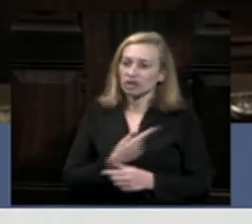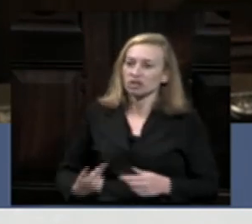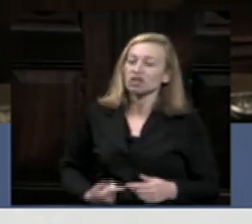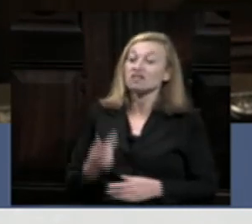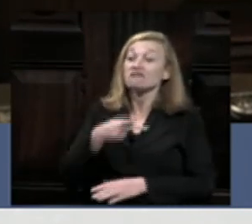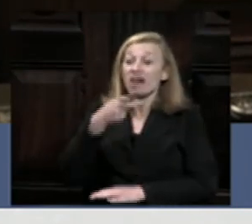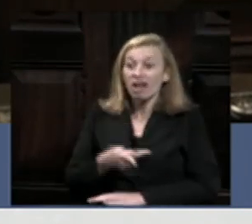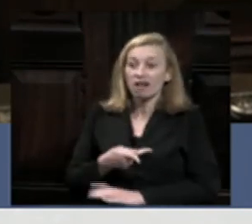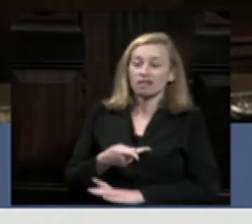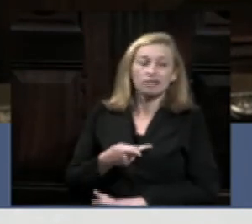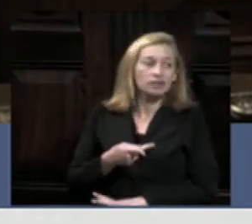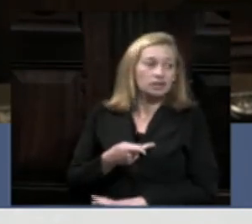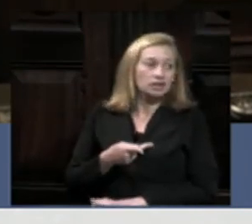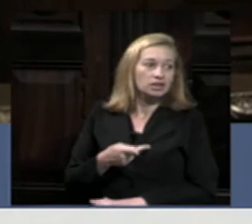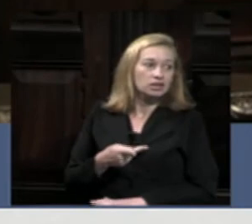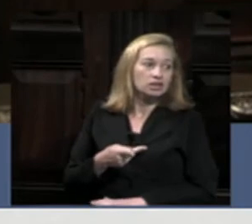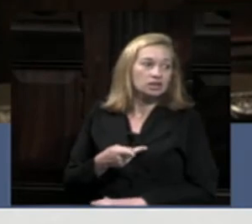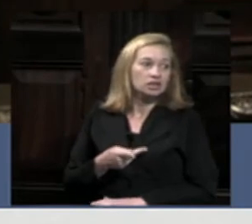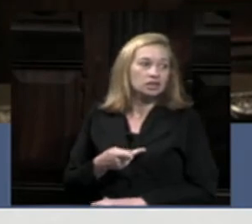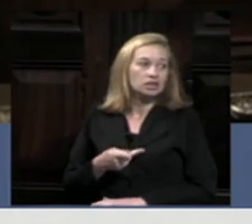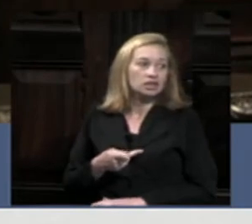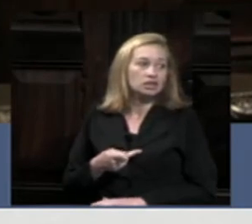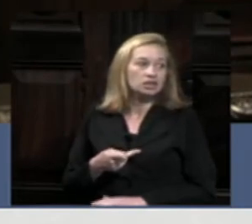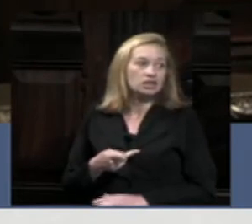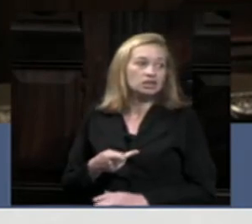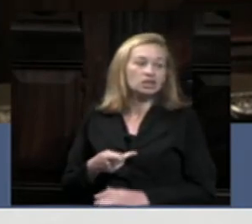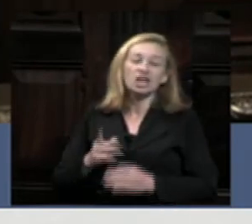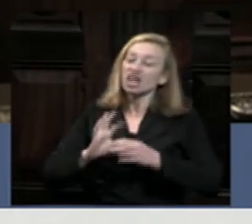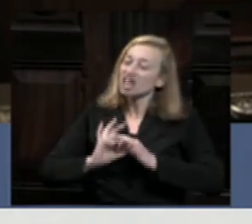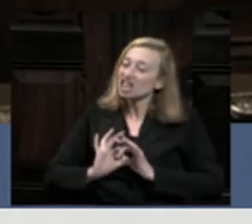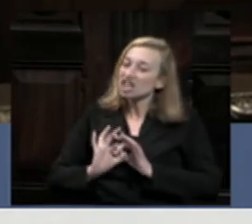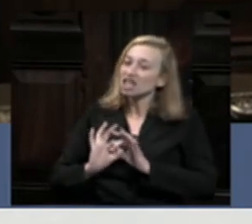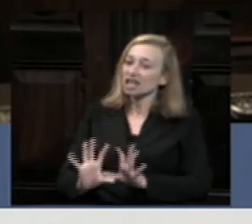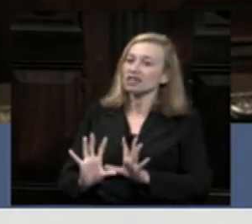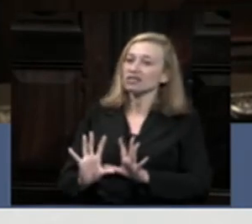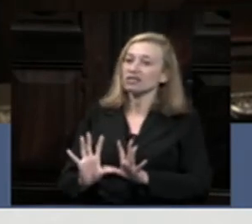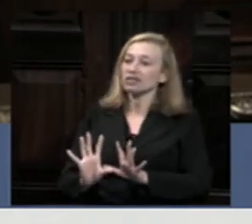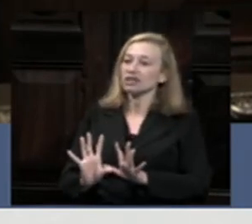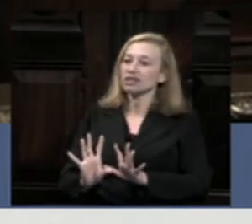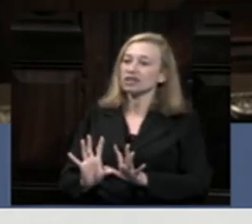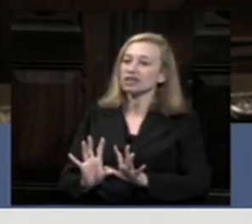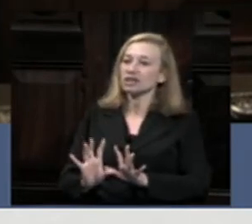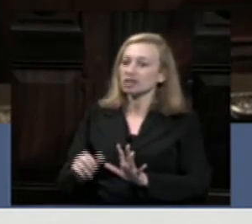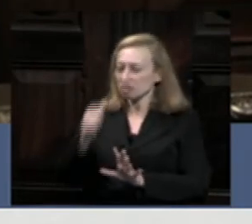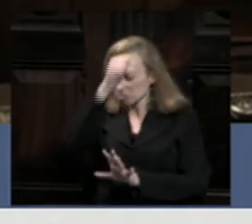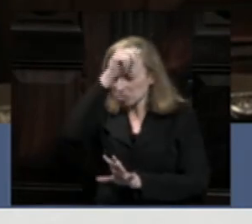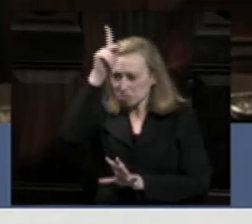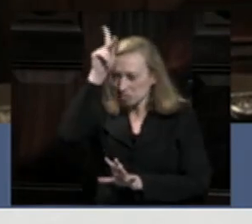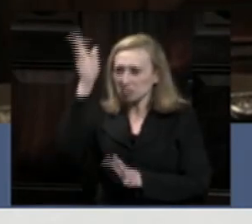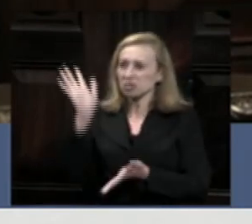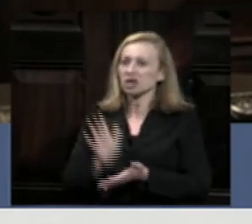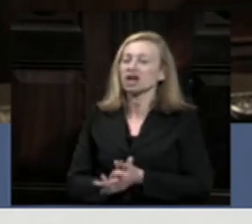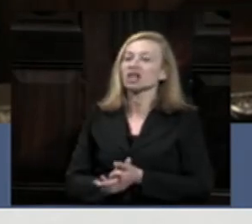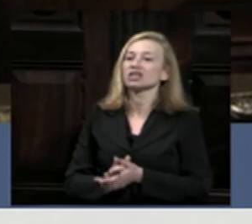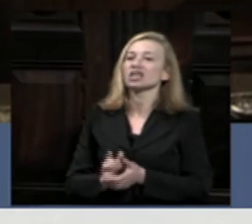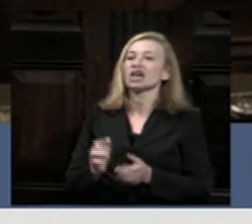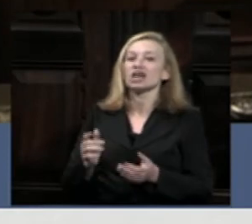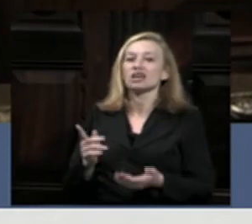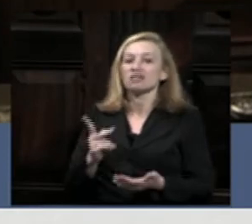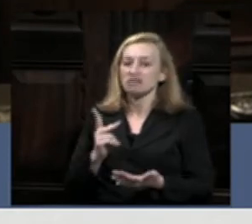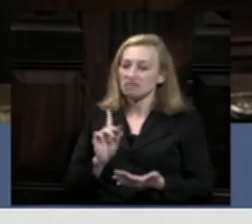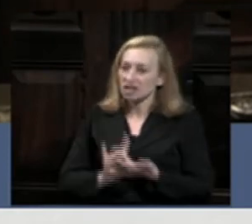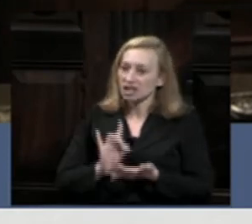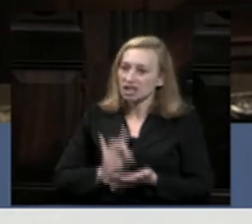dizer para ele que uma candidatura independente e popular realmente incomoda bastante o cenário eleitoral. Muito obrigado,